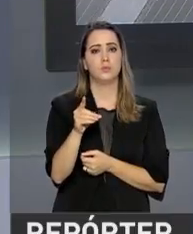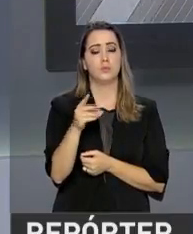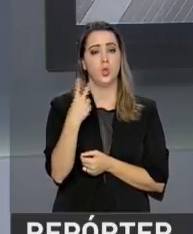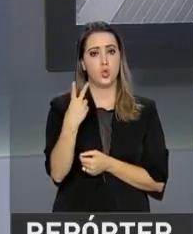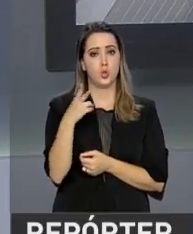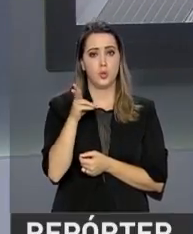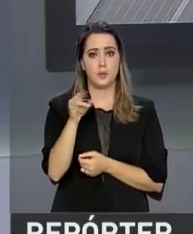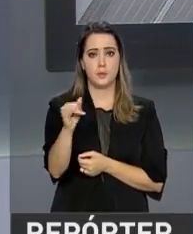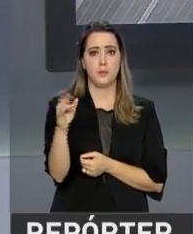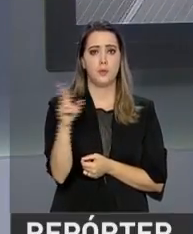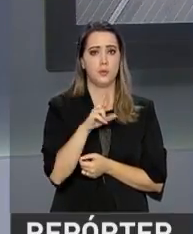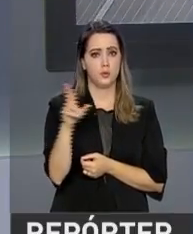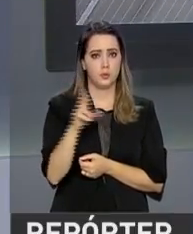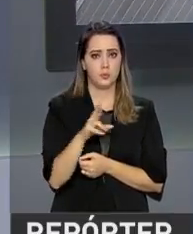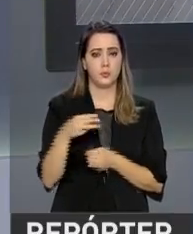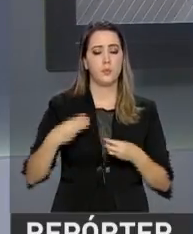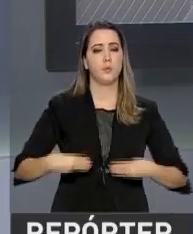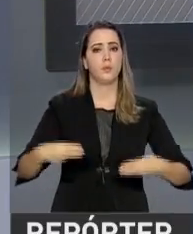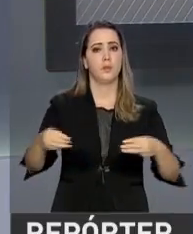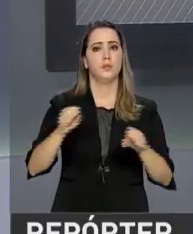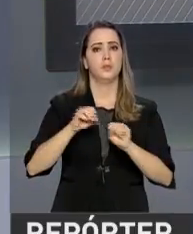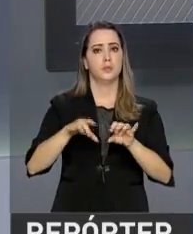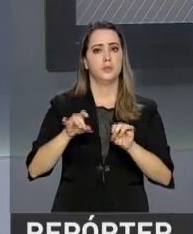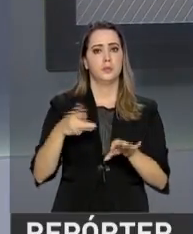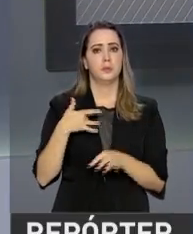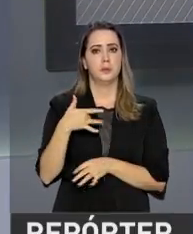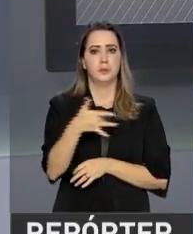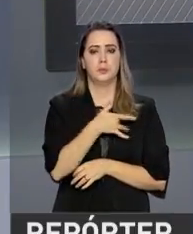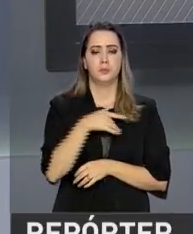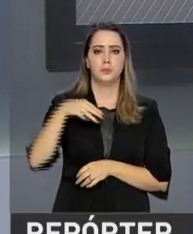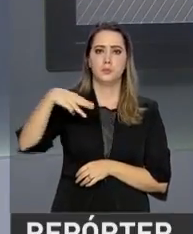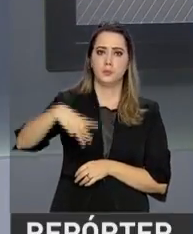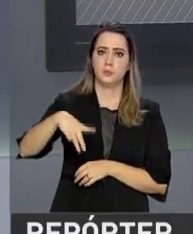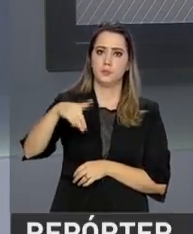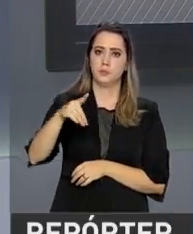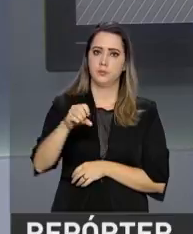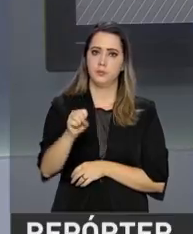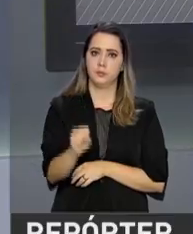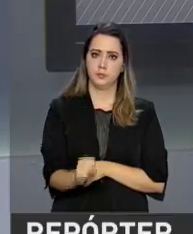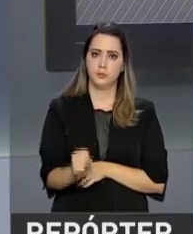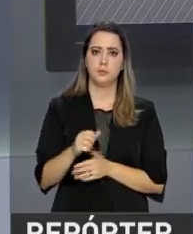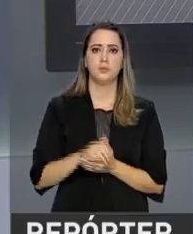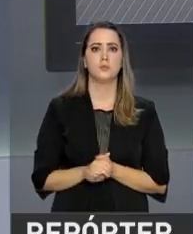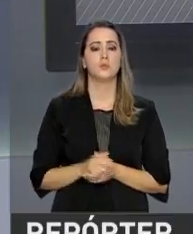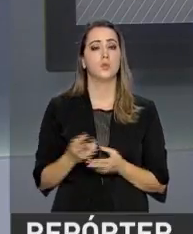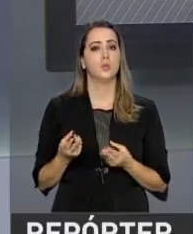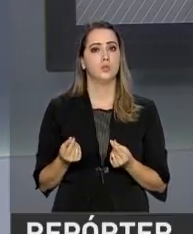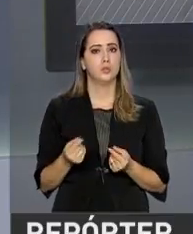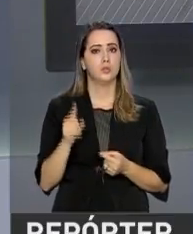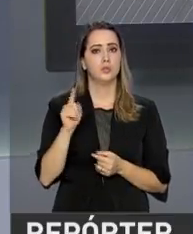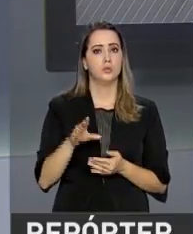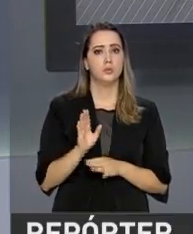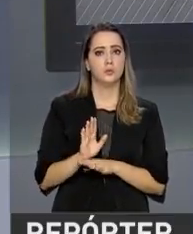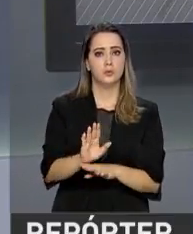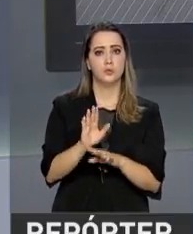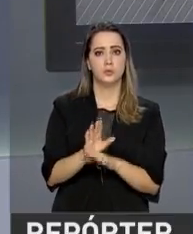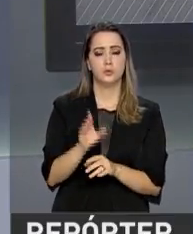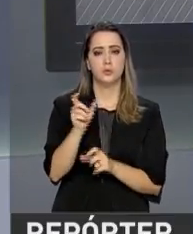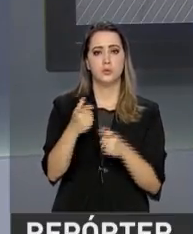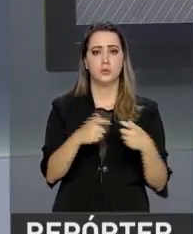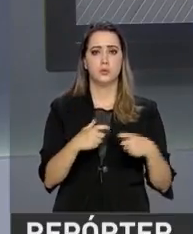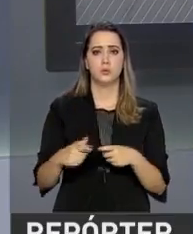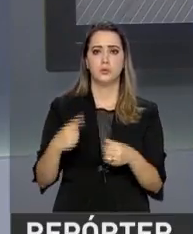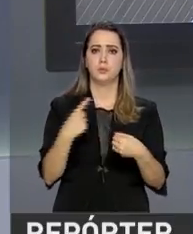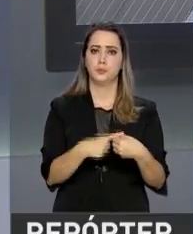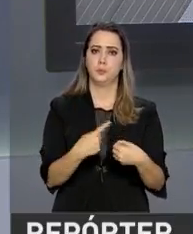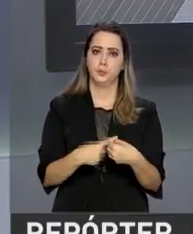2 bilhões de reais para os Ministérios da Educação, da Saúde e do Desenvolvimento Social. Os recursos são destinados para